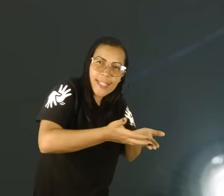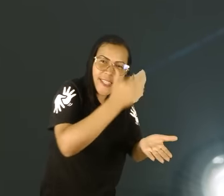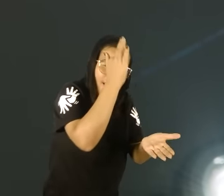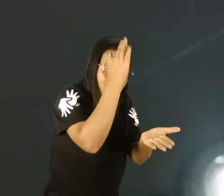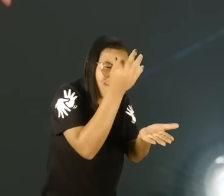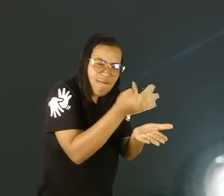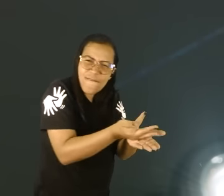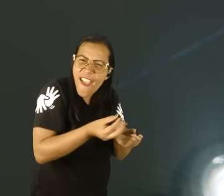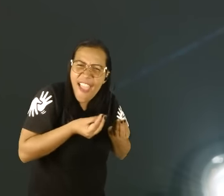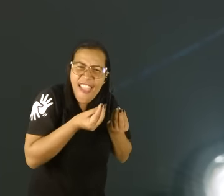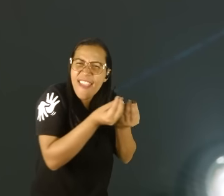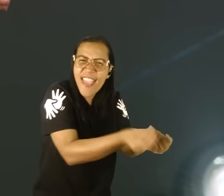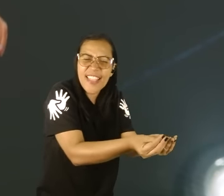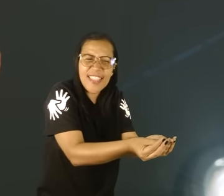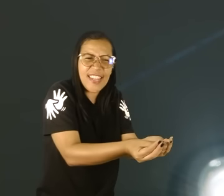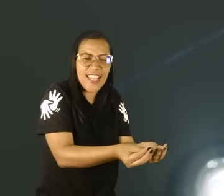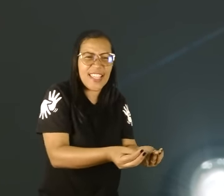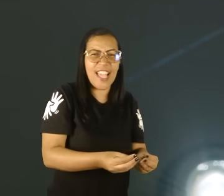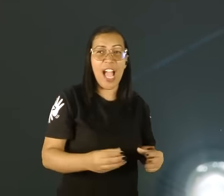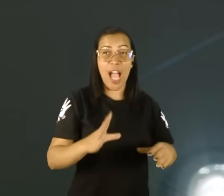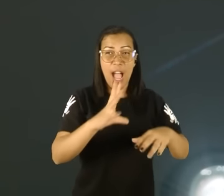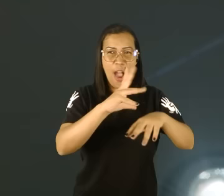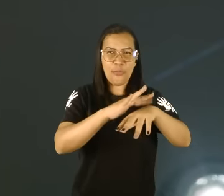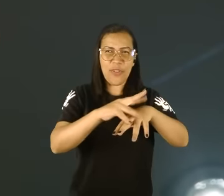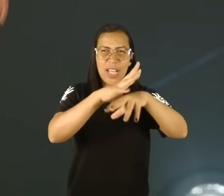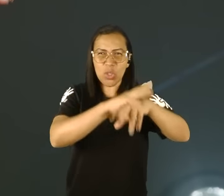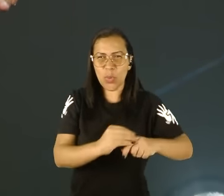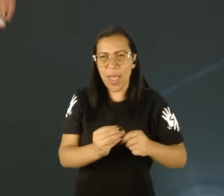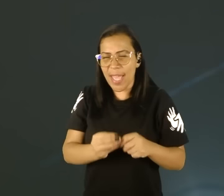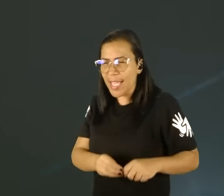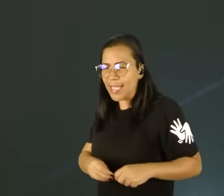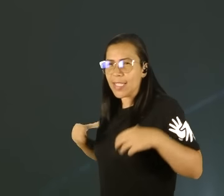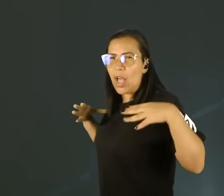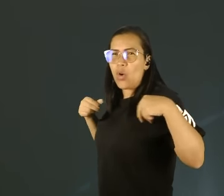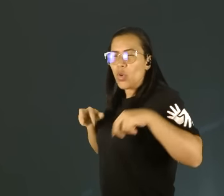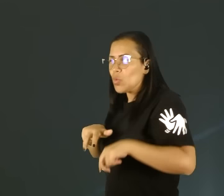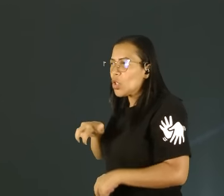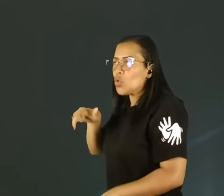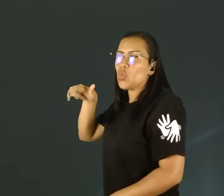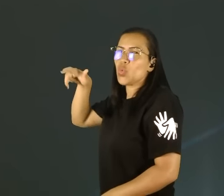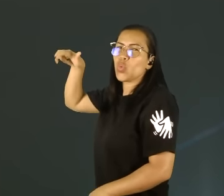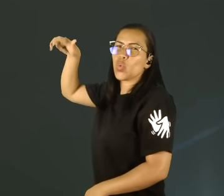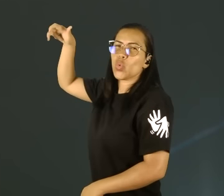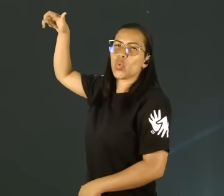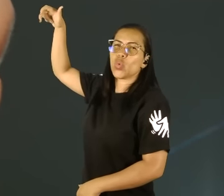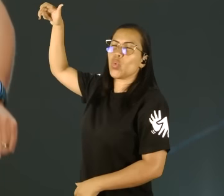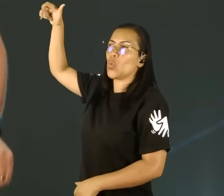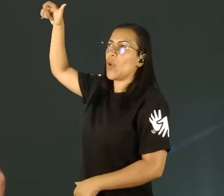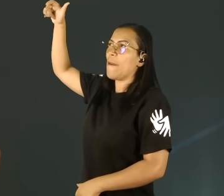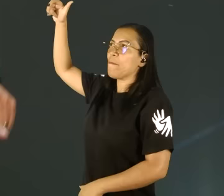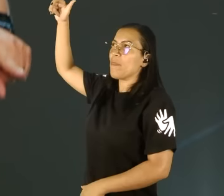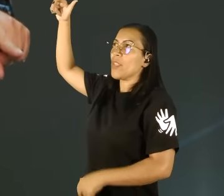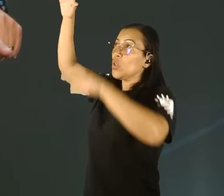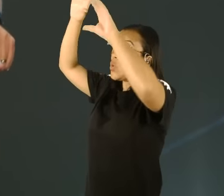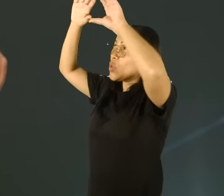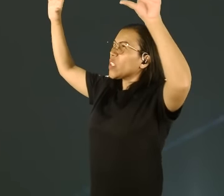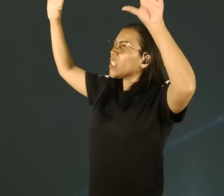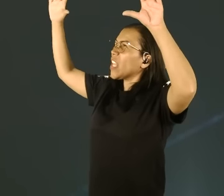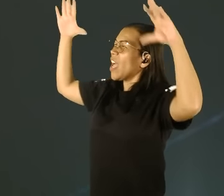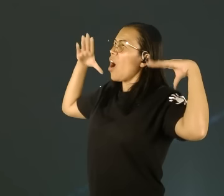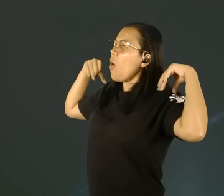subiam levando doenças e desciam trazendo cura. O anjo subia levando dúvida e descia trazendo certeza. O anjo subia